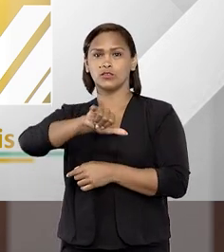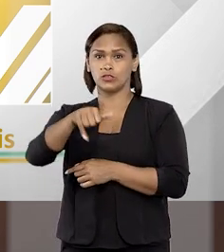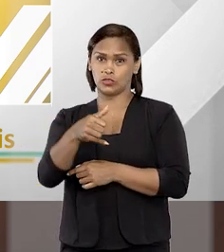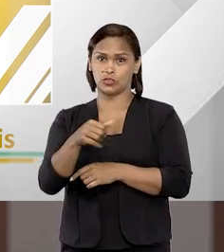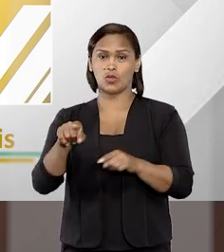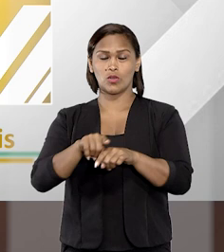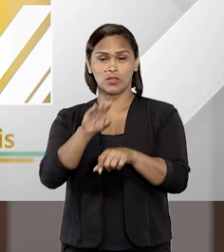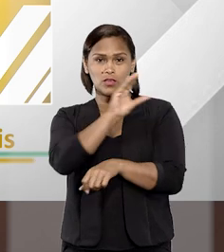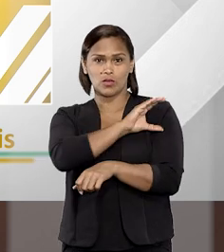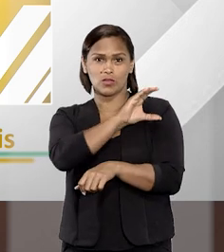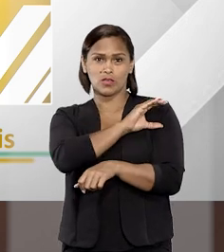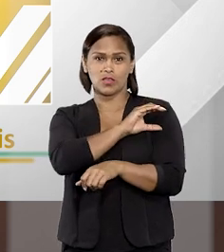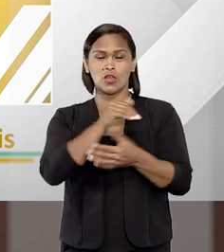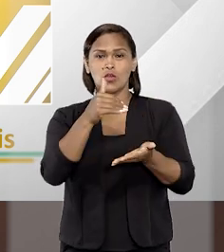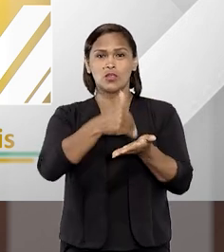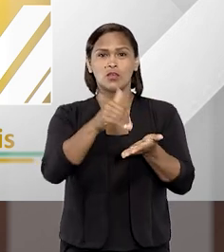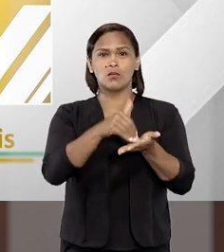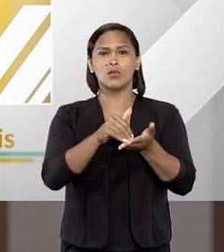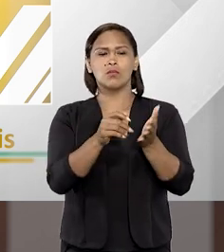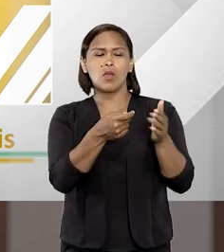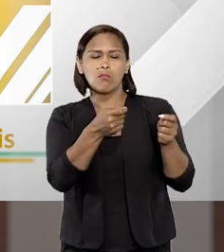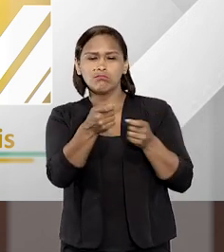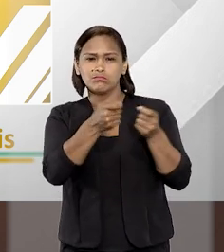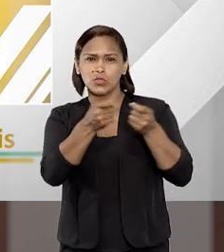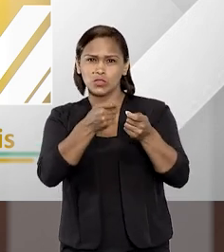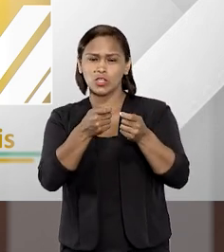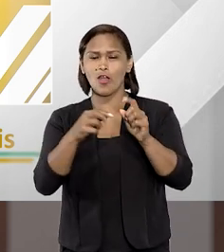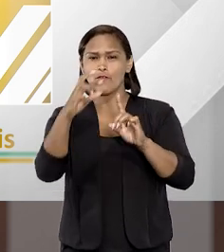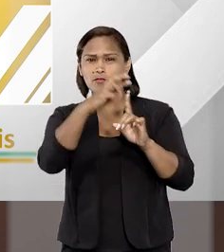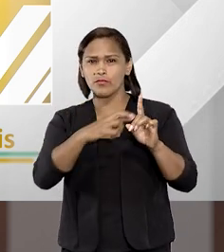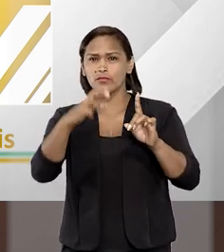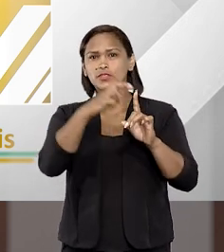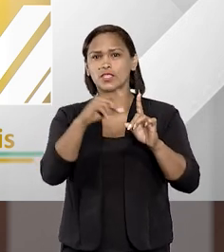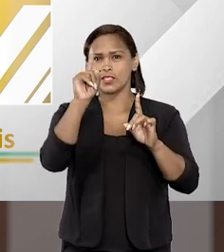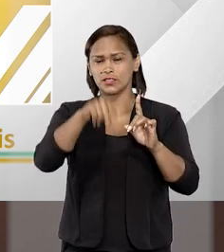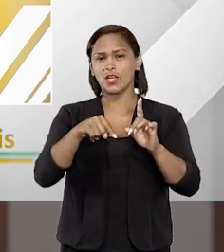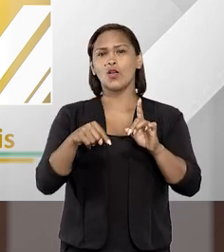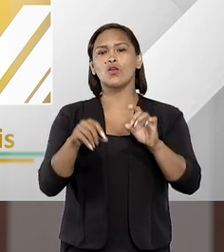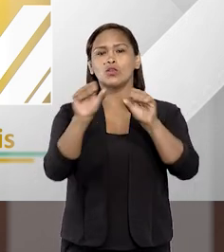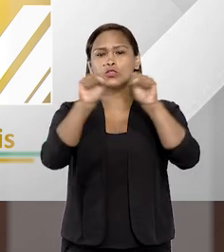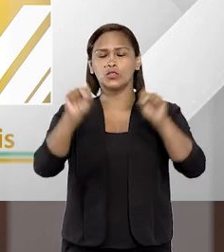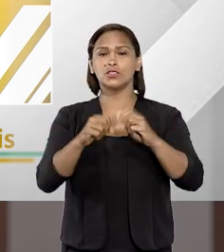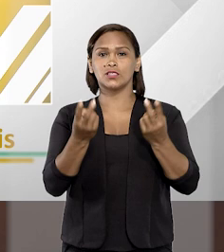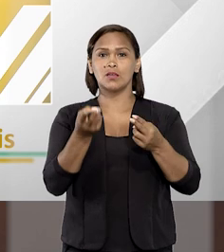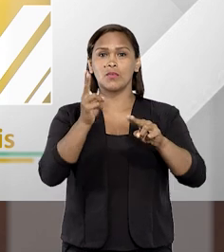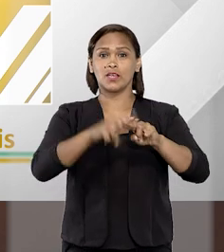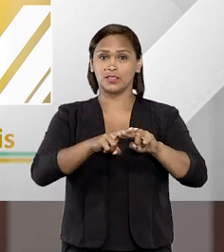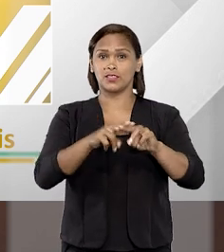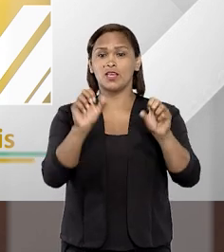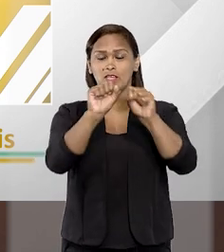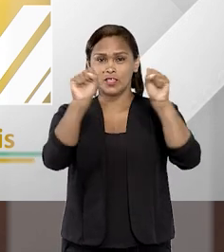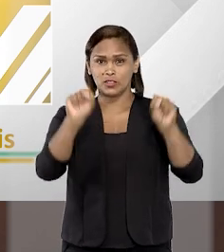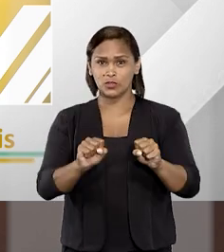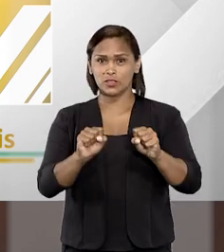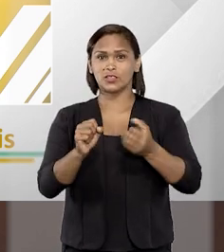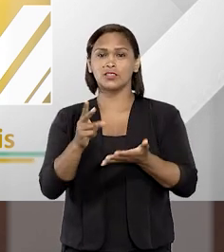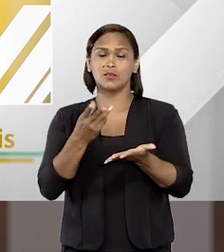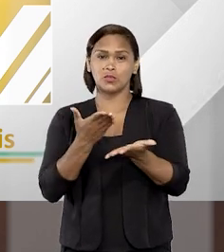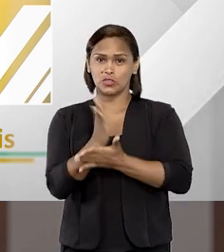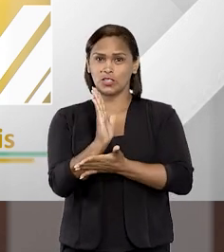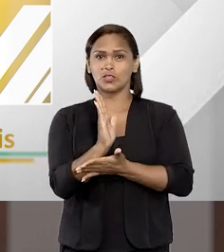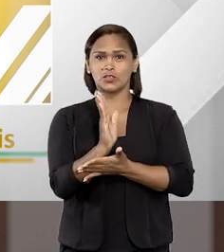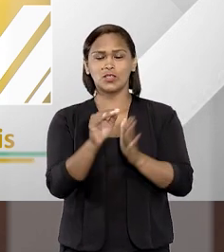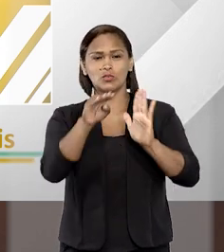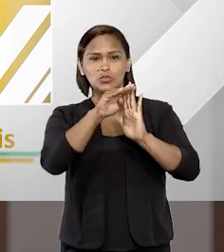Justiça e coordenador do departamento de monitoramento e fiscalização do sistema carcerário e do sistema de execução